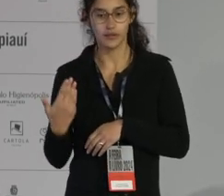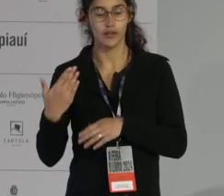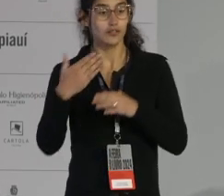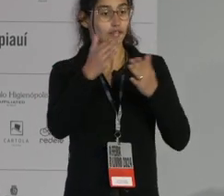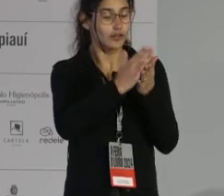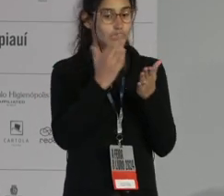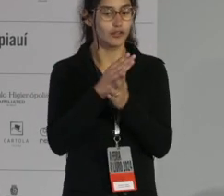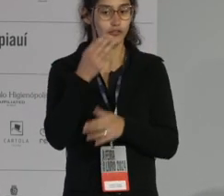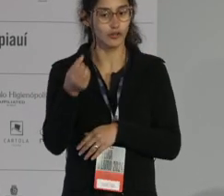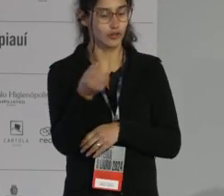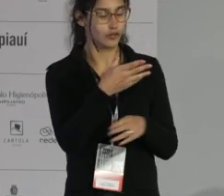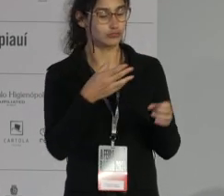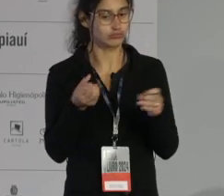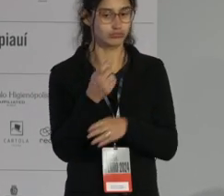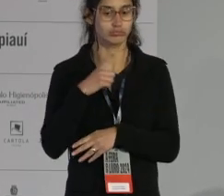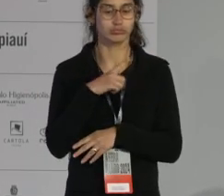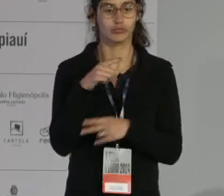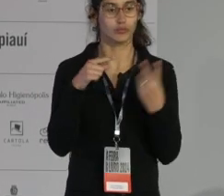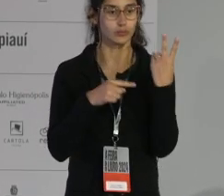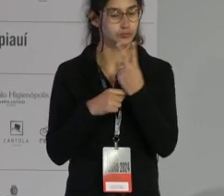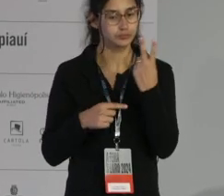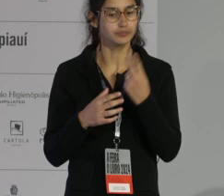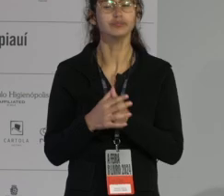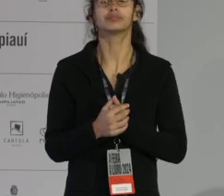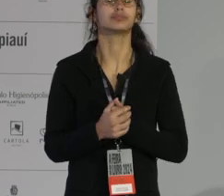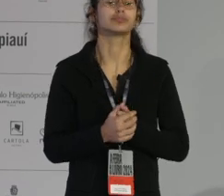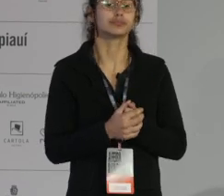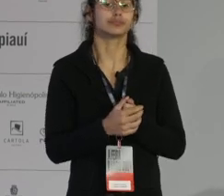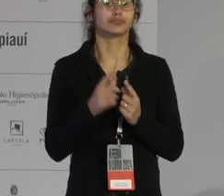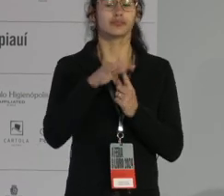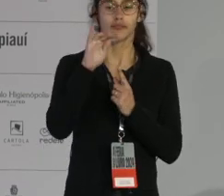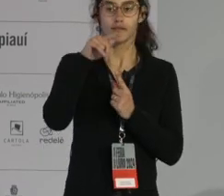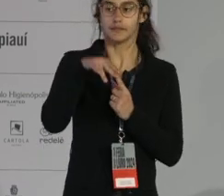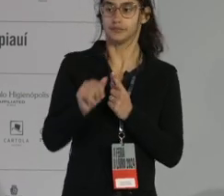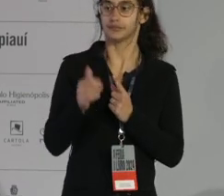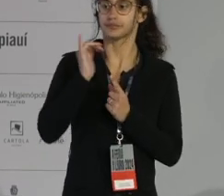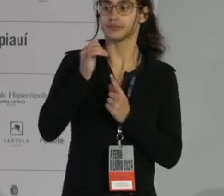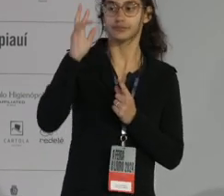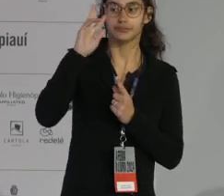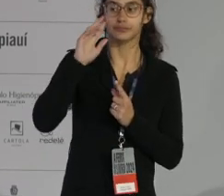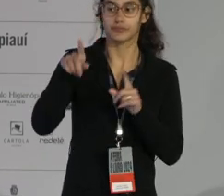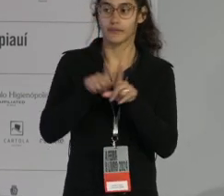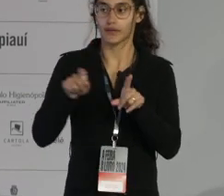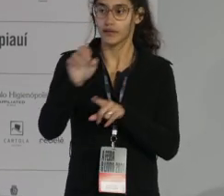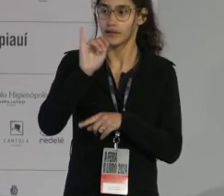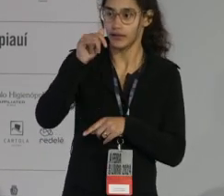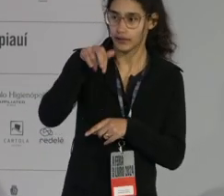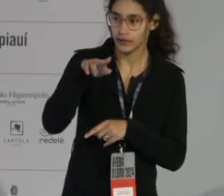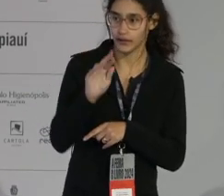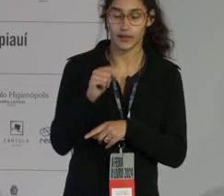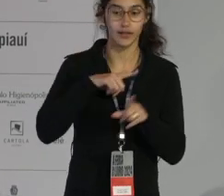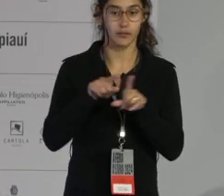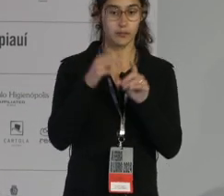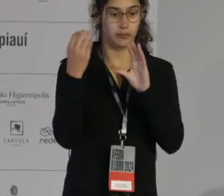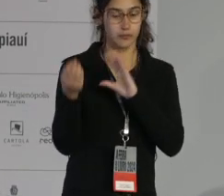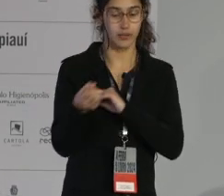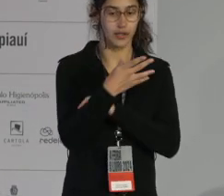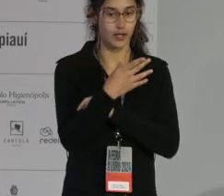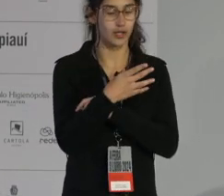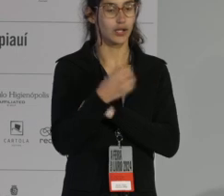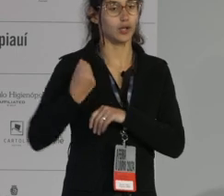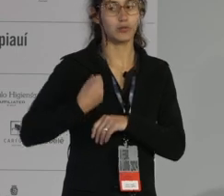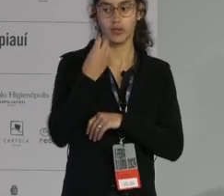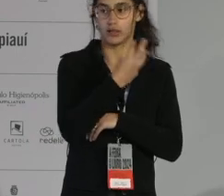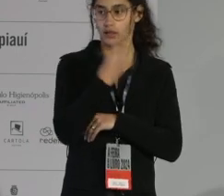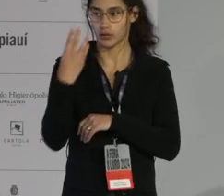livros recém-lançados de ambos. Tantra e a Arte de Cortar Cebolas, da Yara Biderman, foi publicado pela Editora